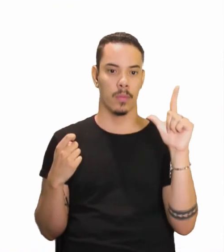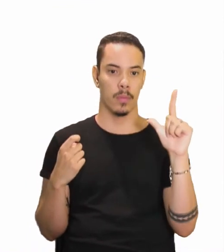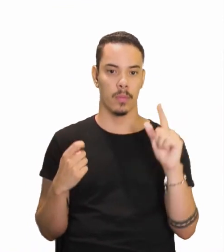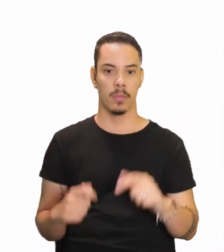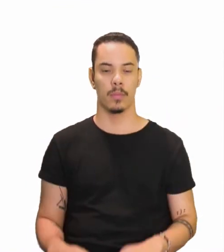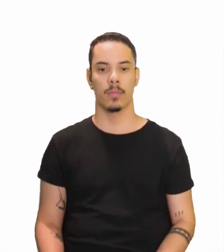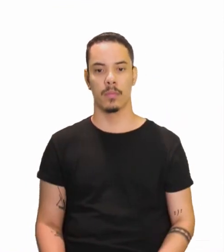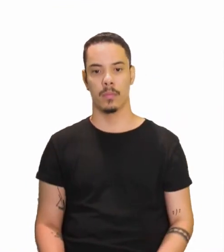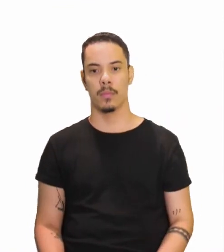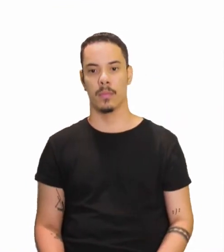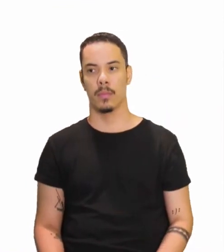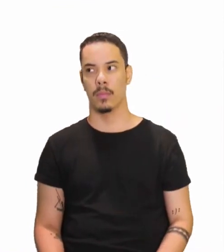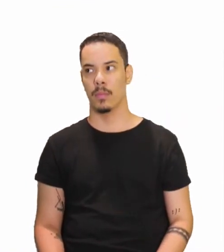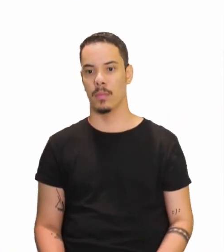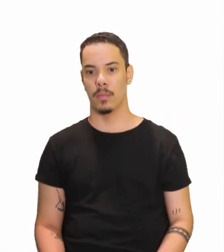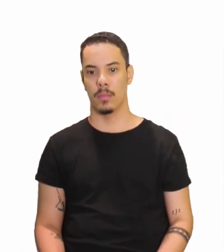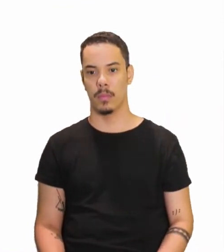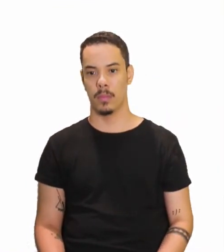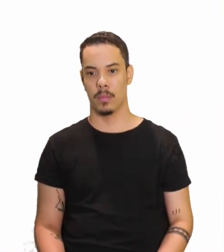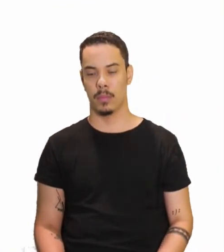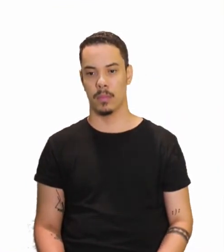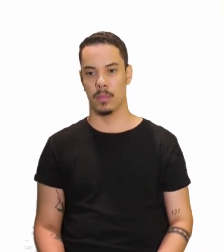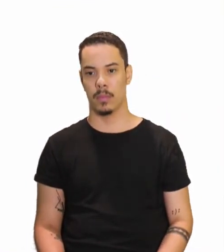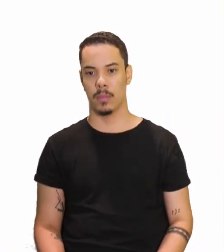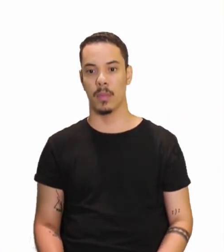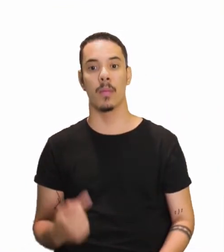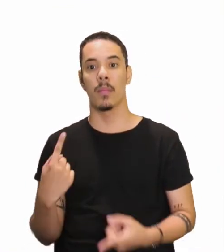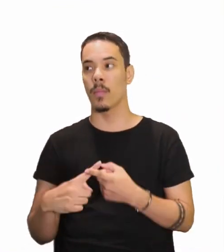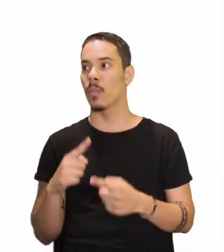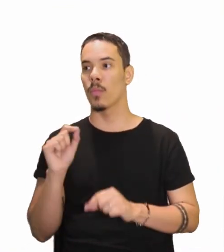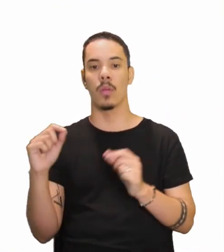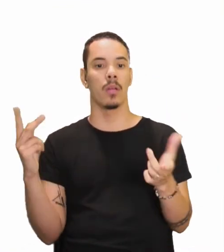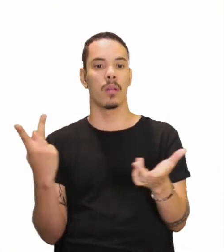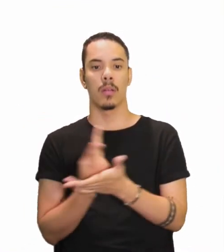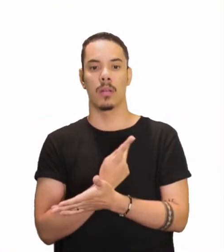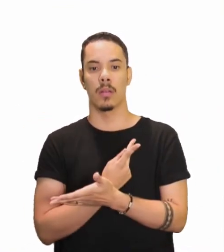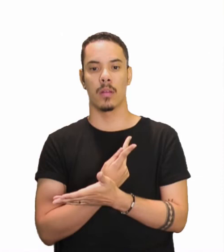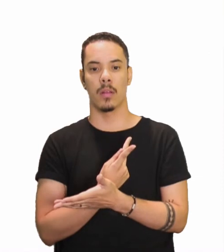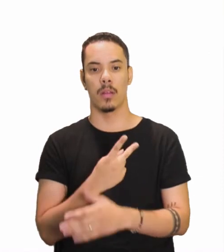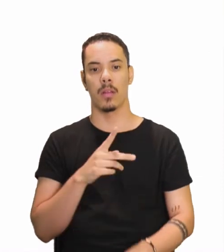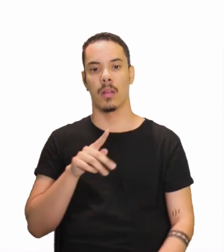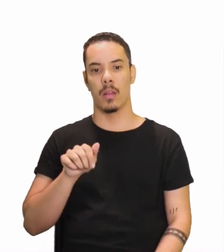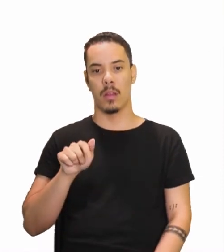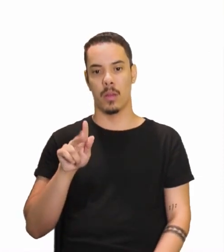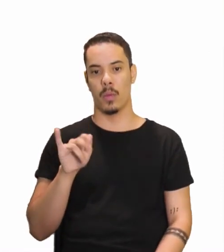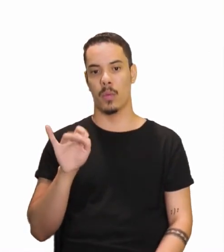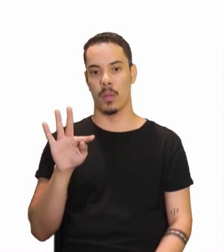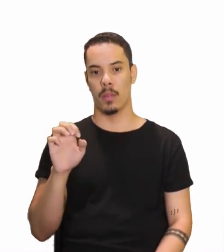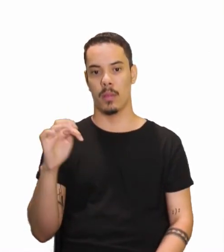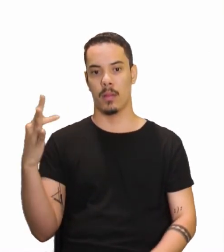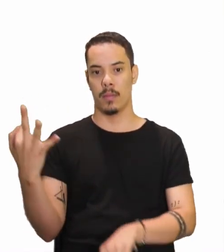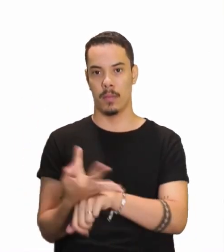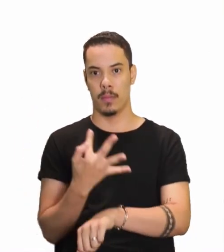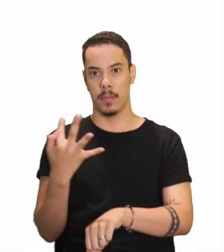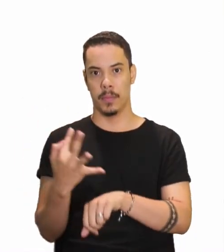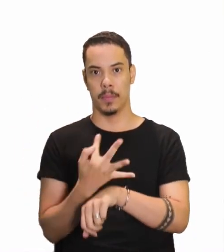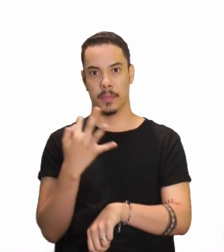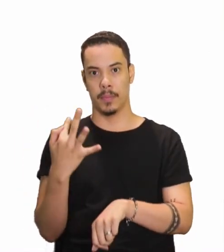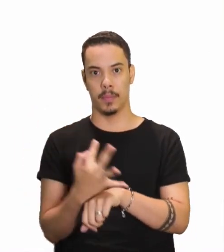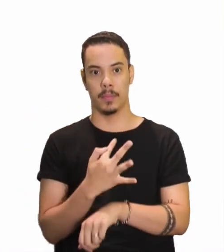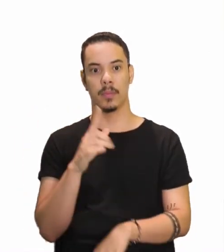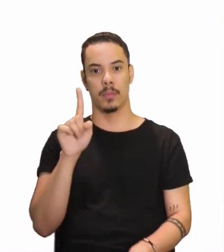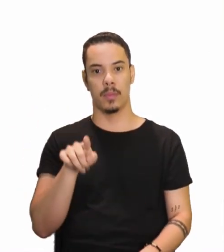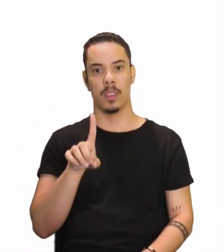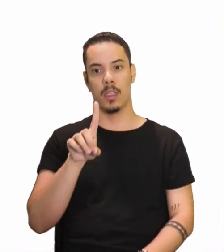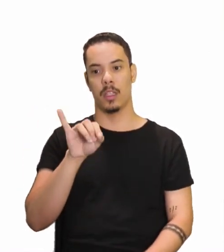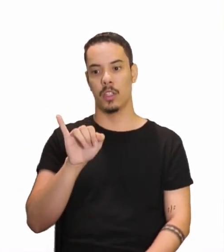Aguenta, sagui, tranquilo. O que aconteceu aqui? Aqui não é dígrafo. O que formou aqui? Formou um